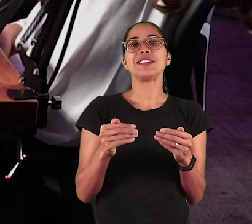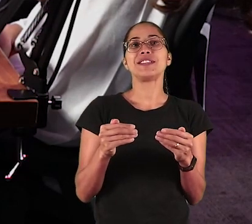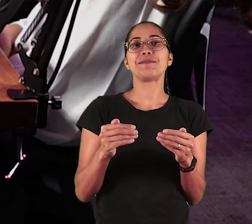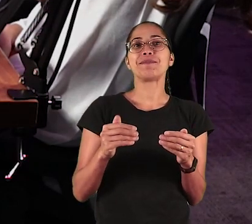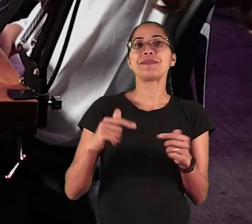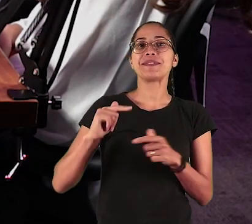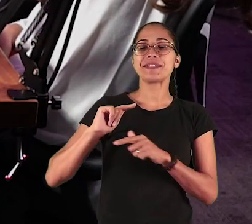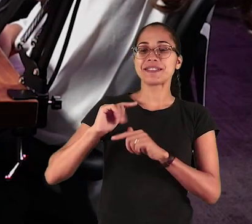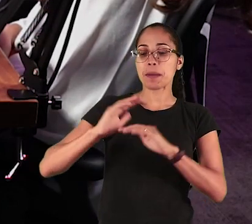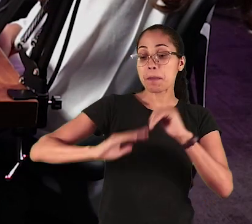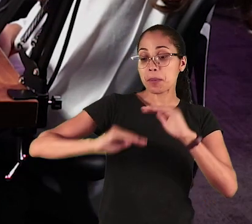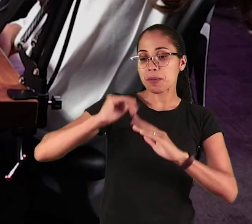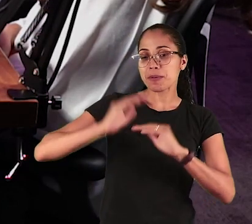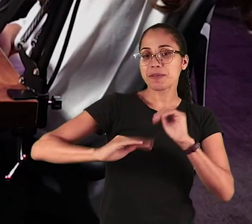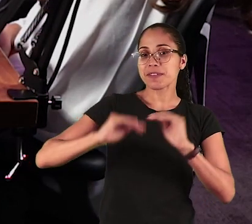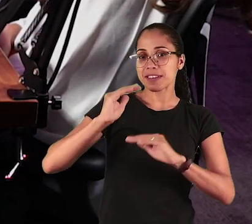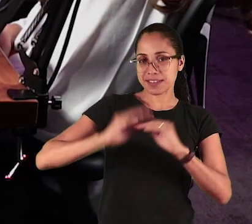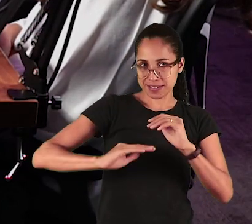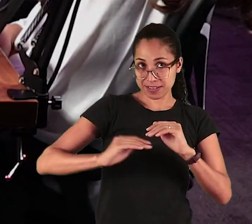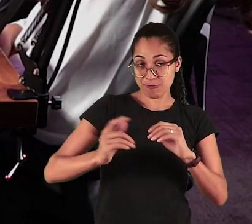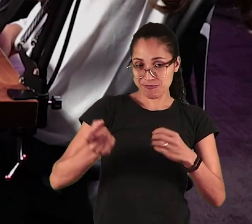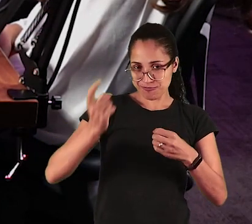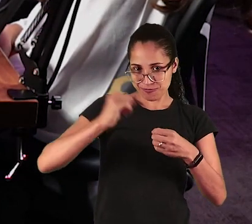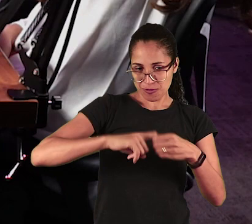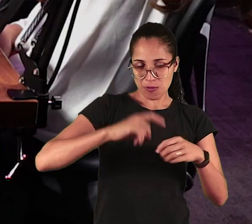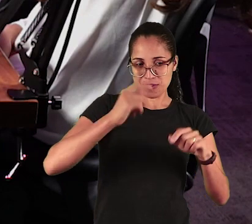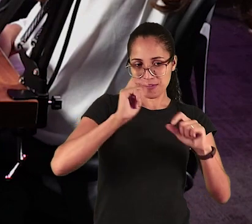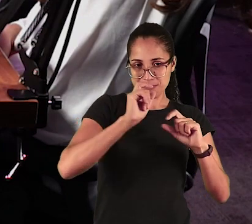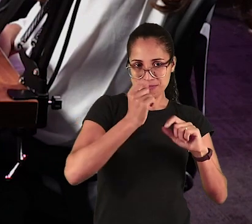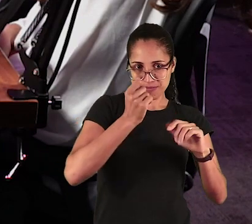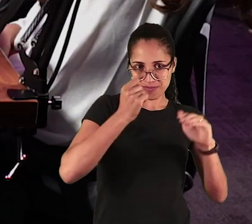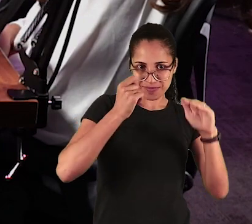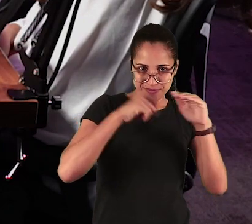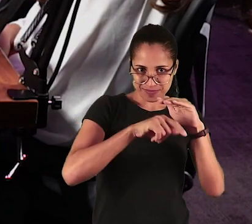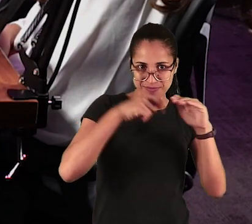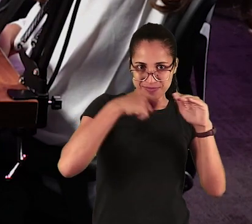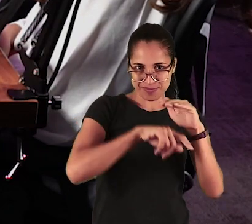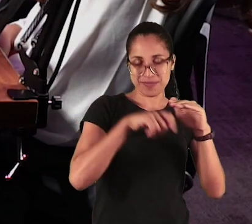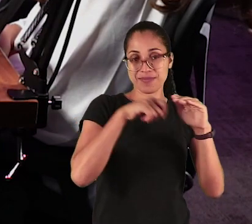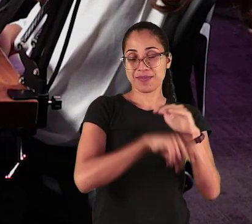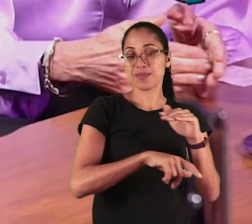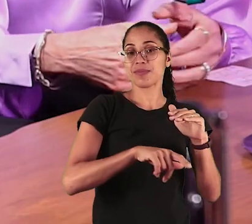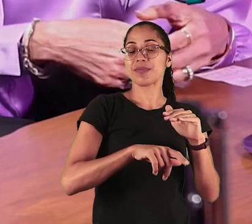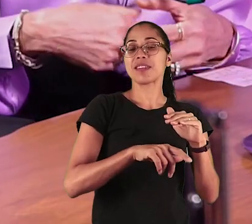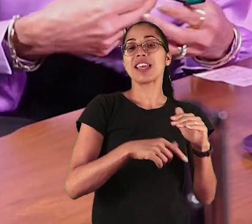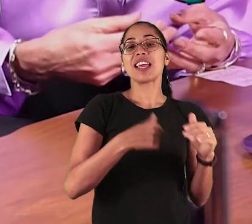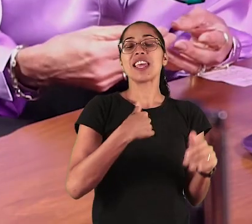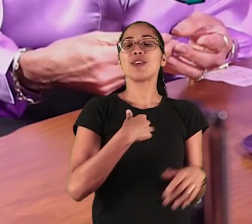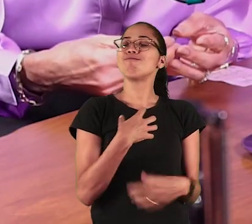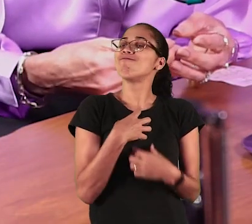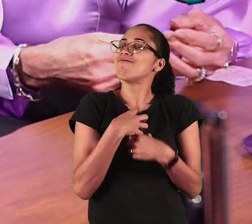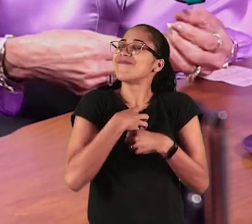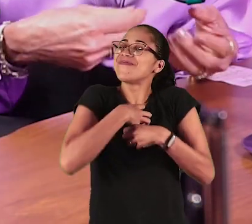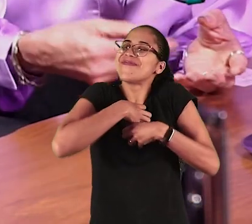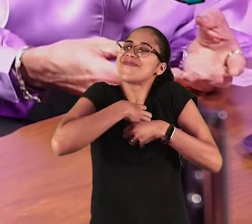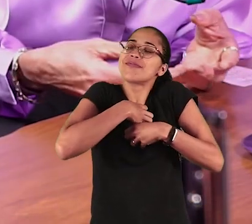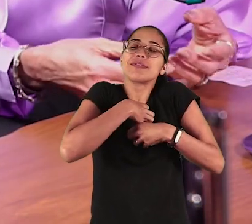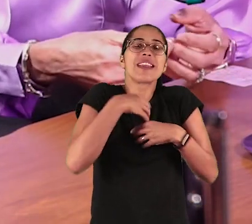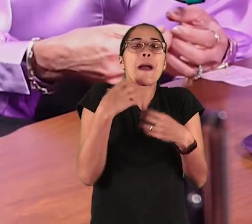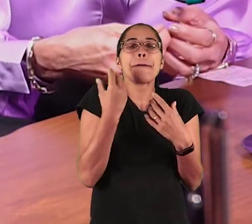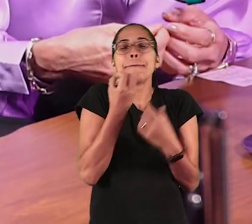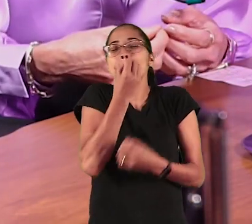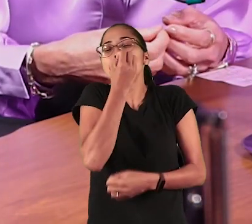numa carreira de volta ao mercado financeiro numa posição que me instiga me